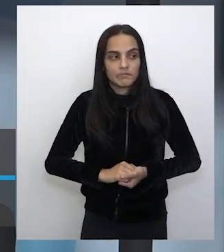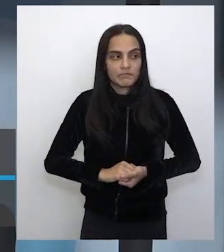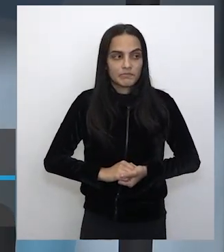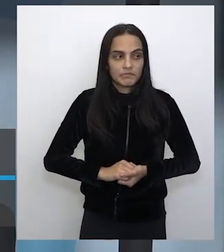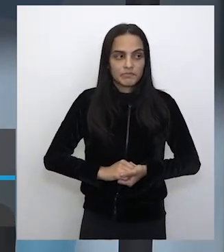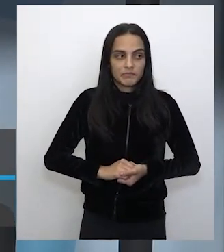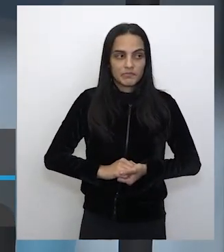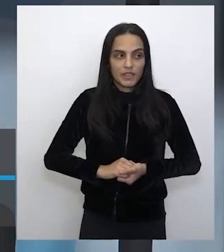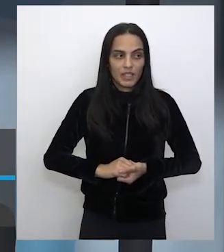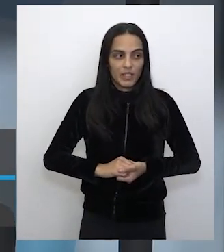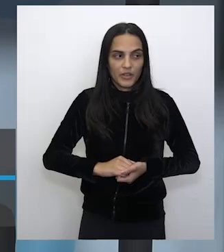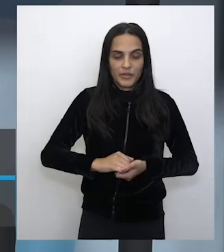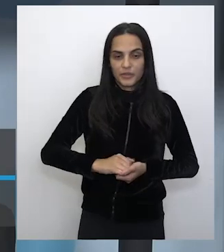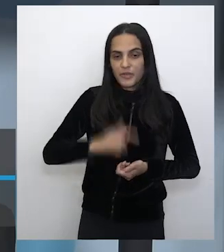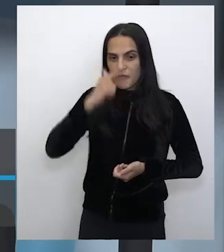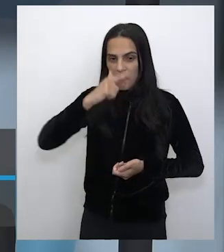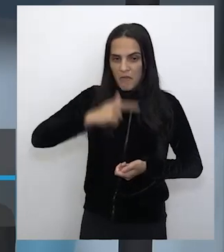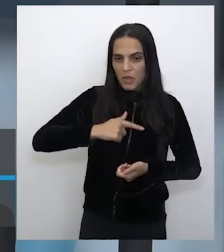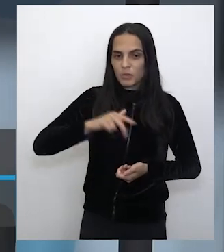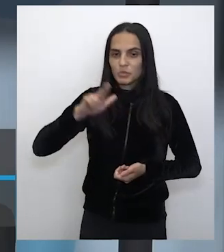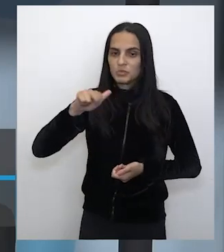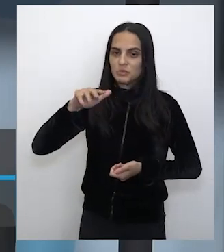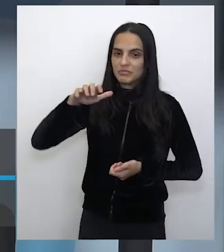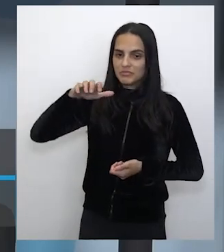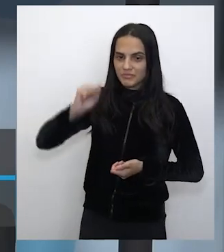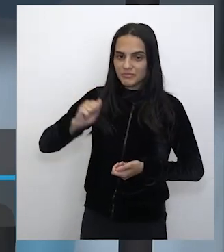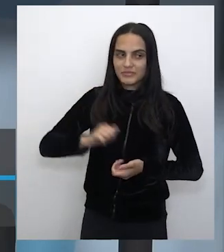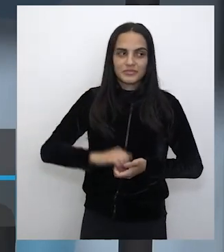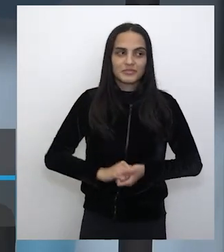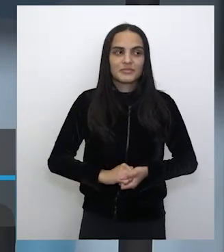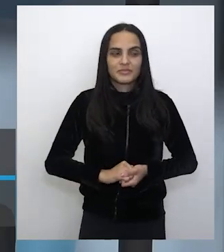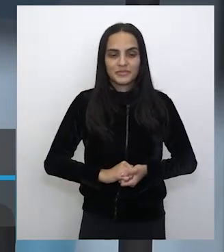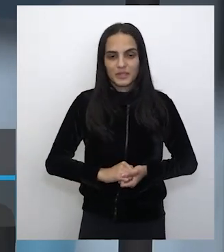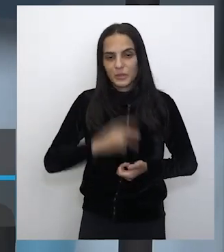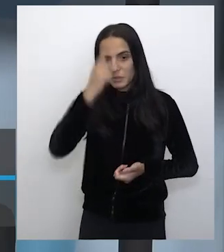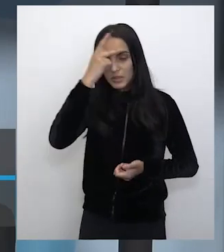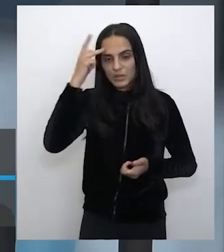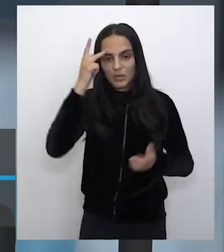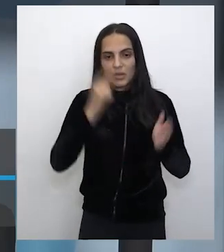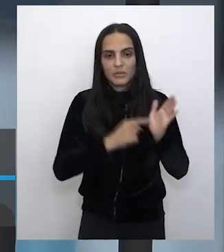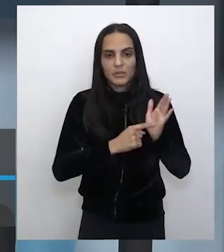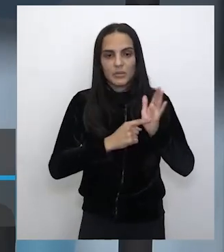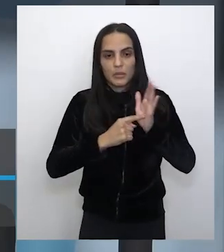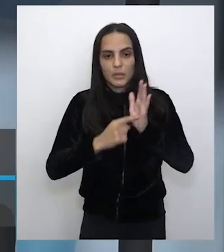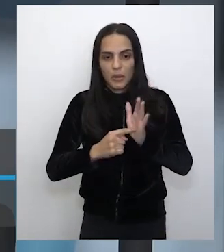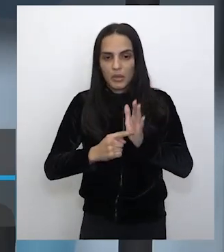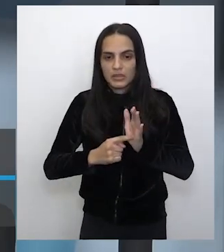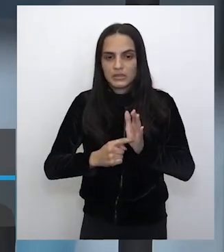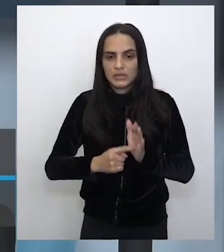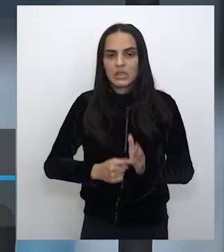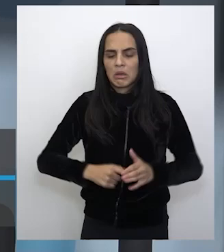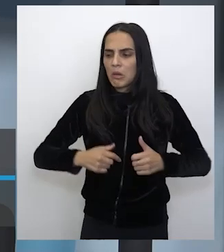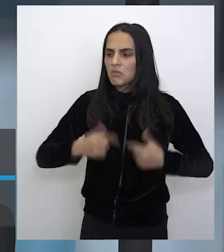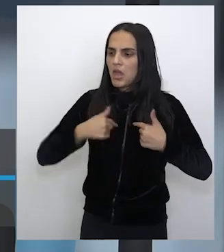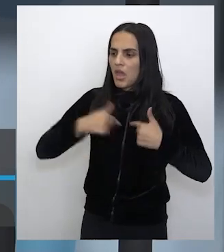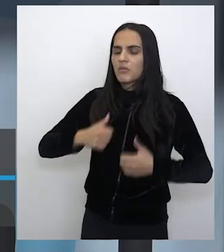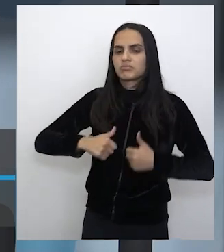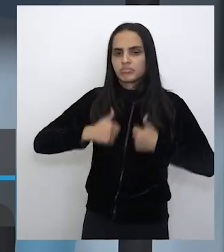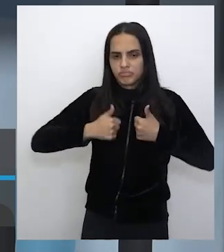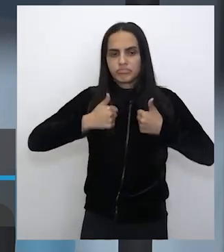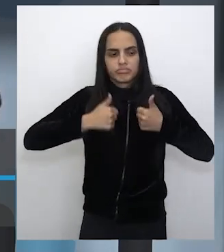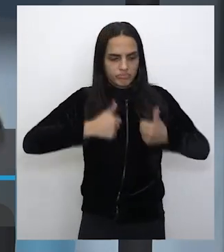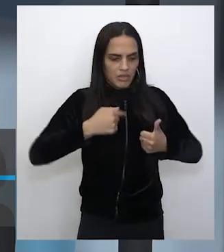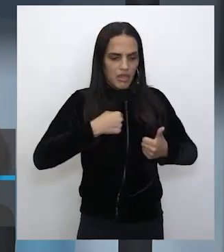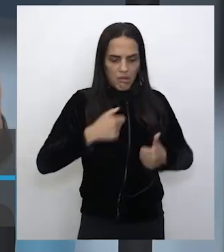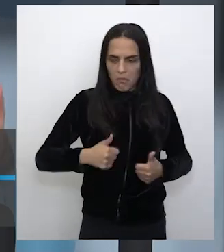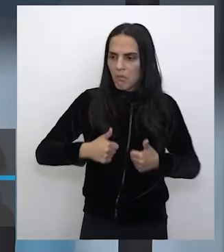Ridículo? Nunca. Então, mostra aquele tipo de pessoa que tem que mostrar que está bem na fita o tempo inteiro. Será que